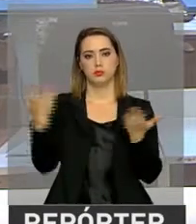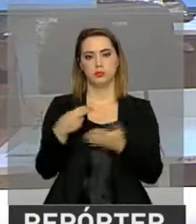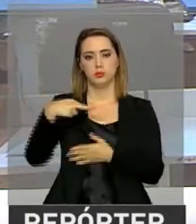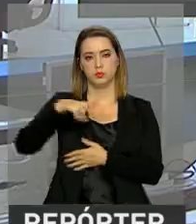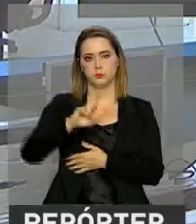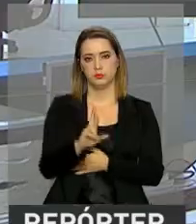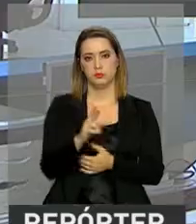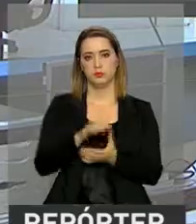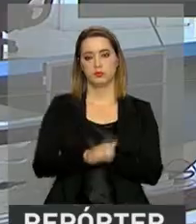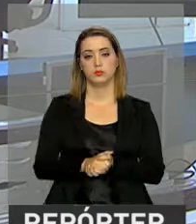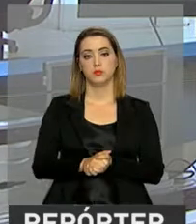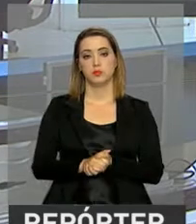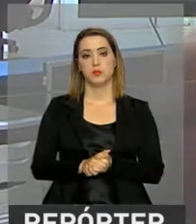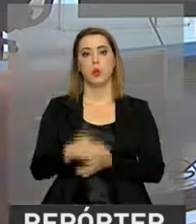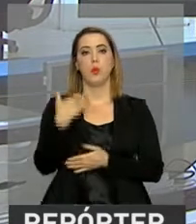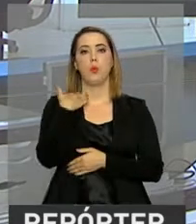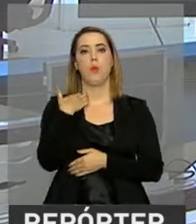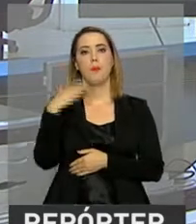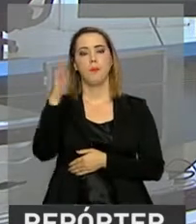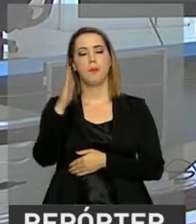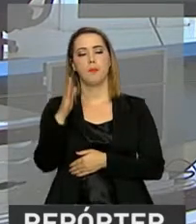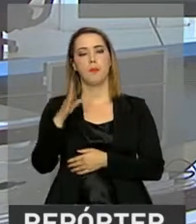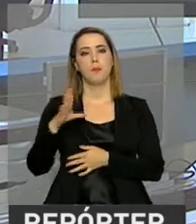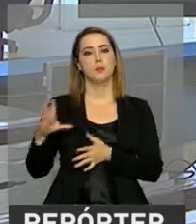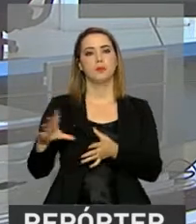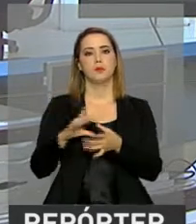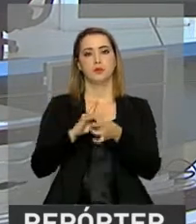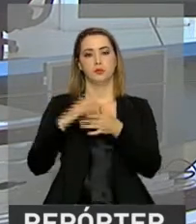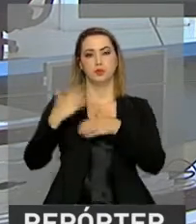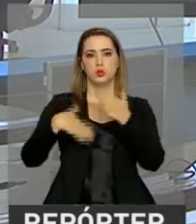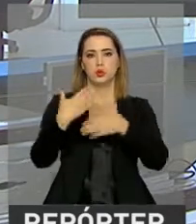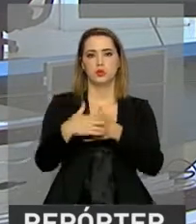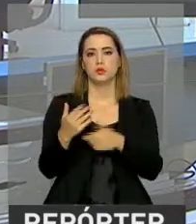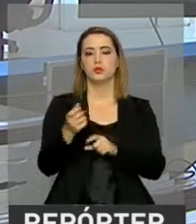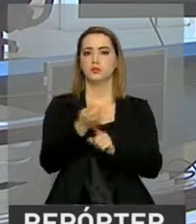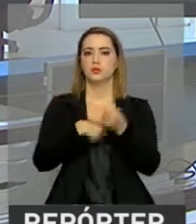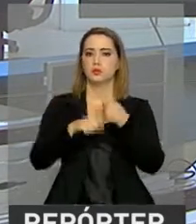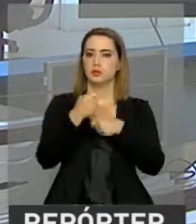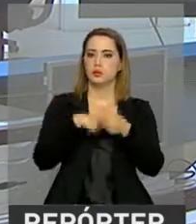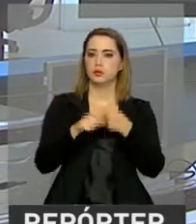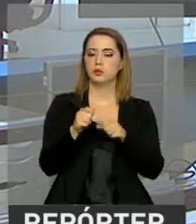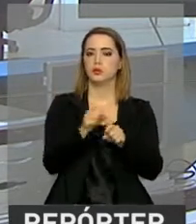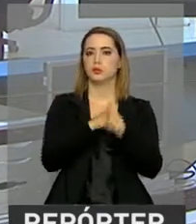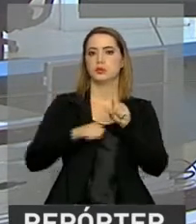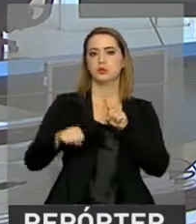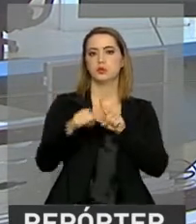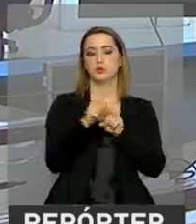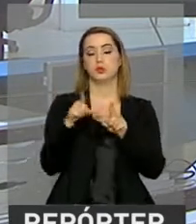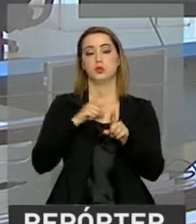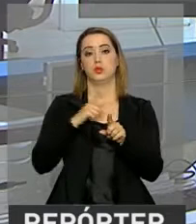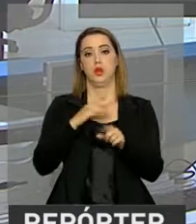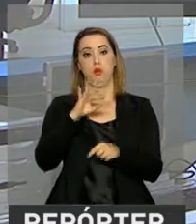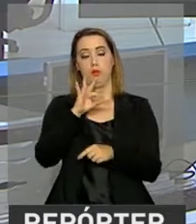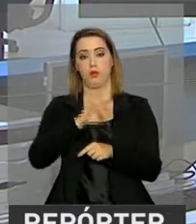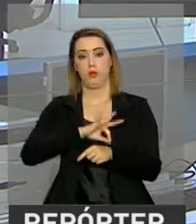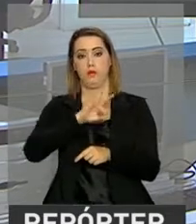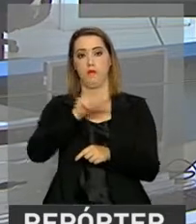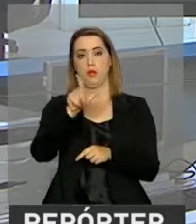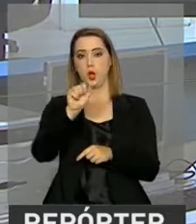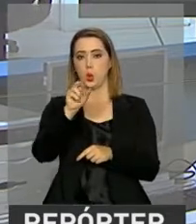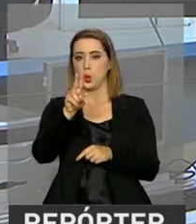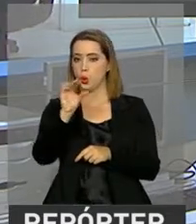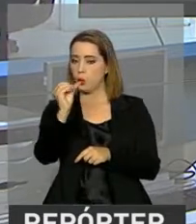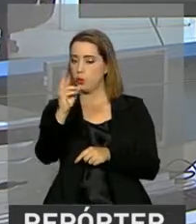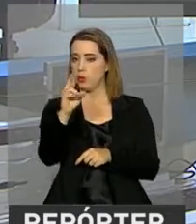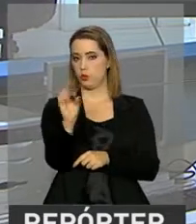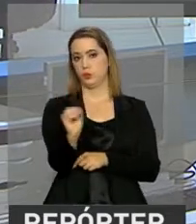nbr o banco nacional de desenvolvimento econômico e social bnds registrou lucro no terceiro trimestre do ano e